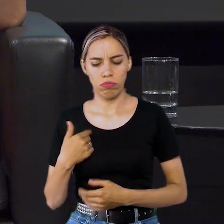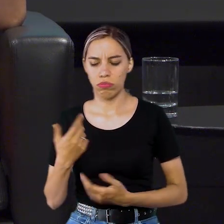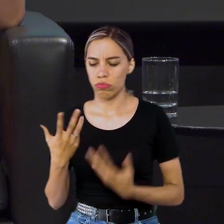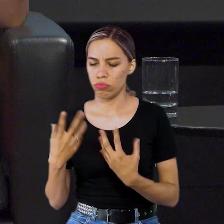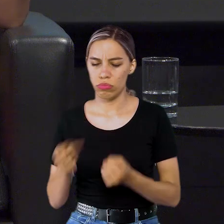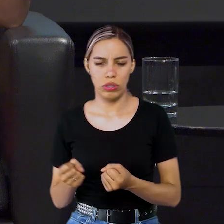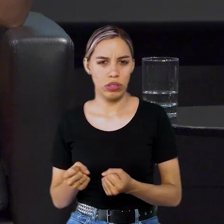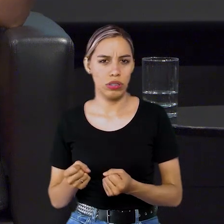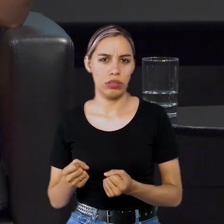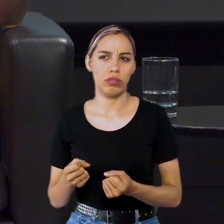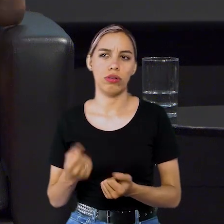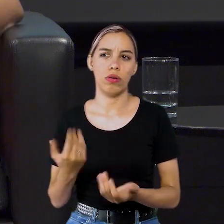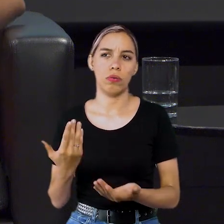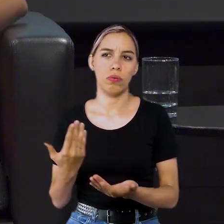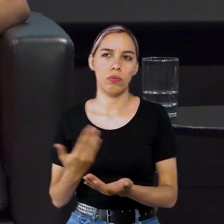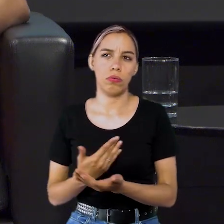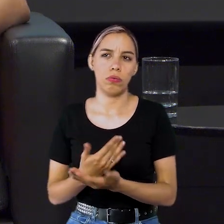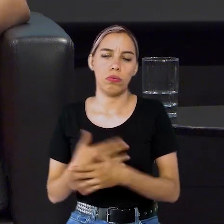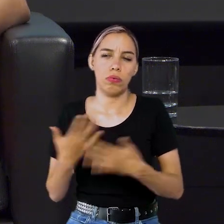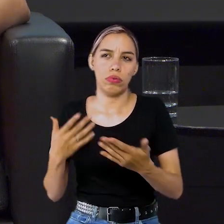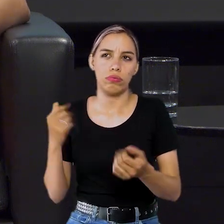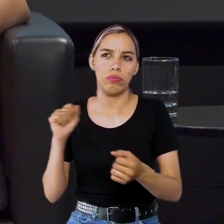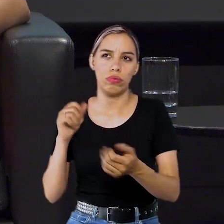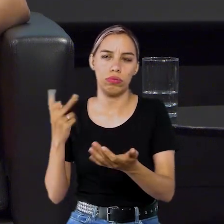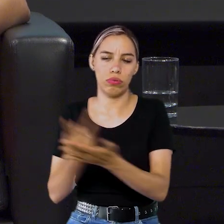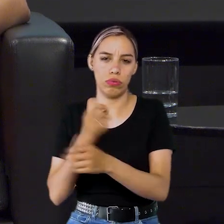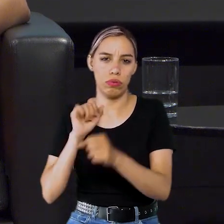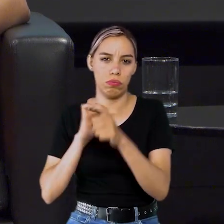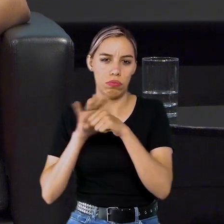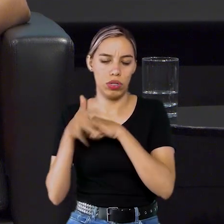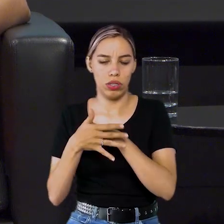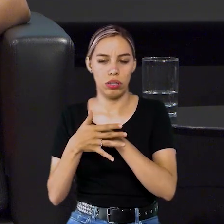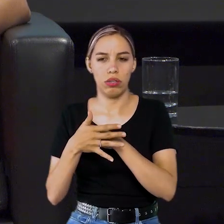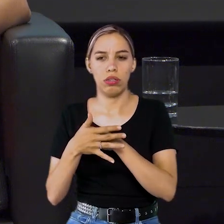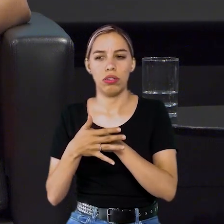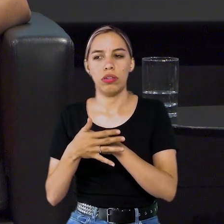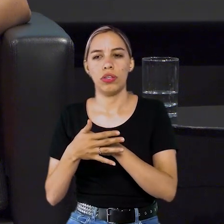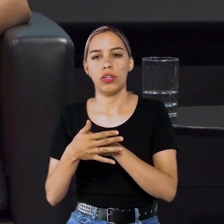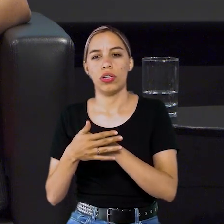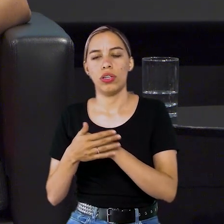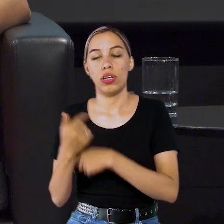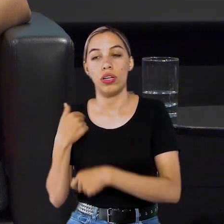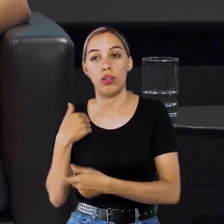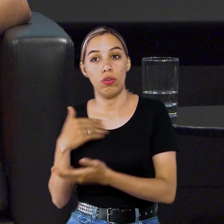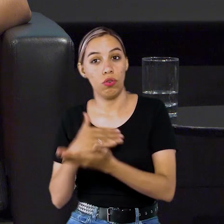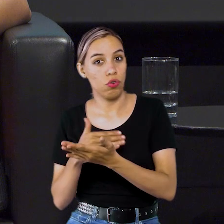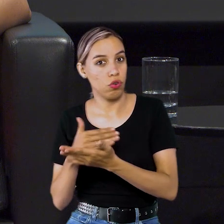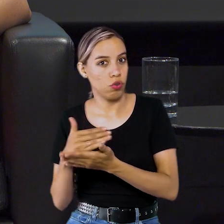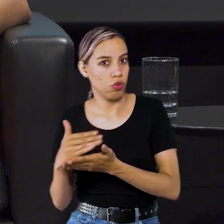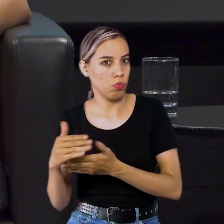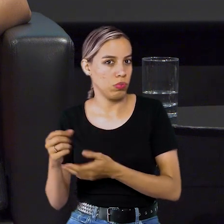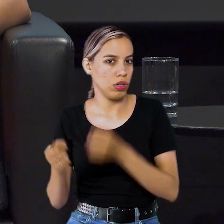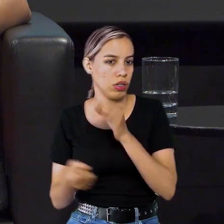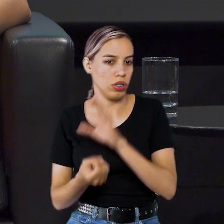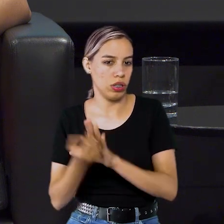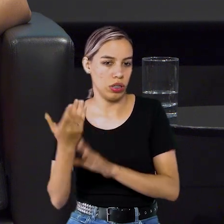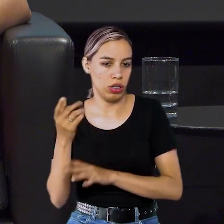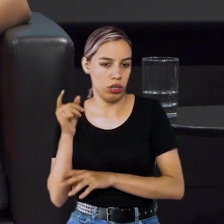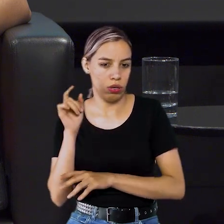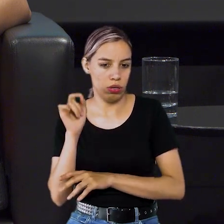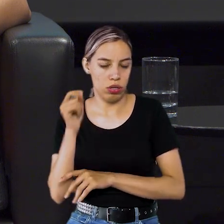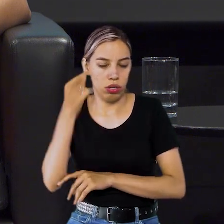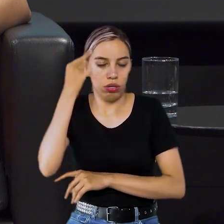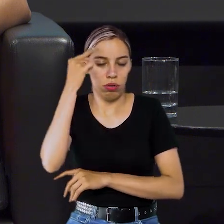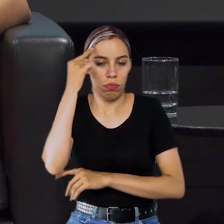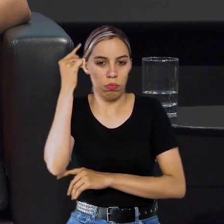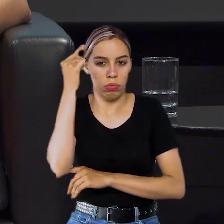logo durante a pandemia, no período mais complexo de toda a humanidade, E eu comecei a criar um